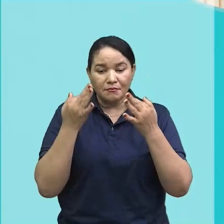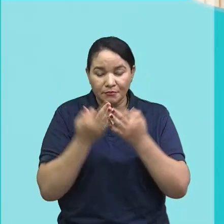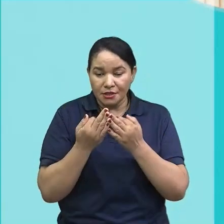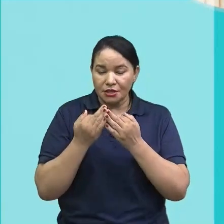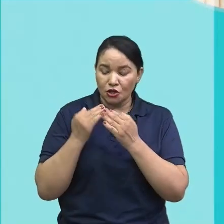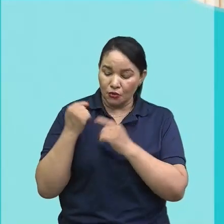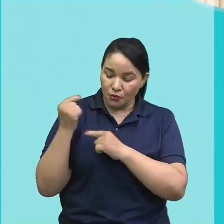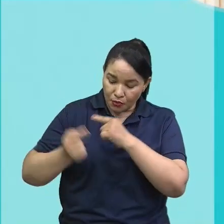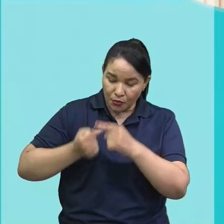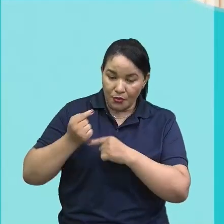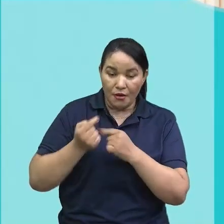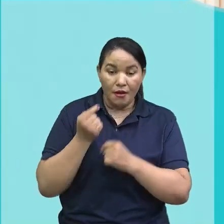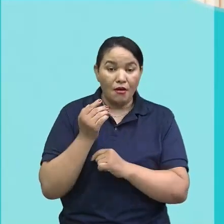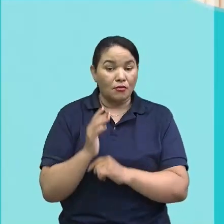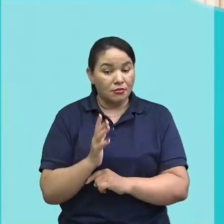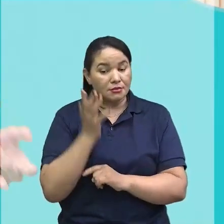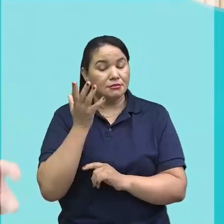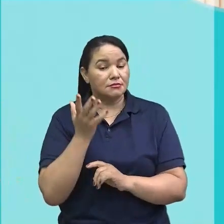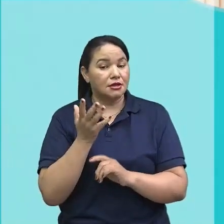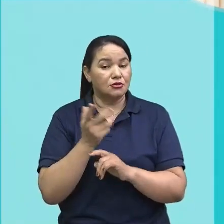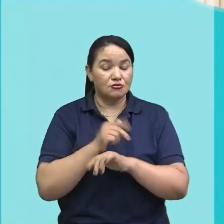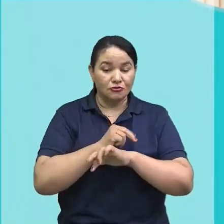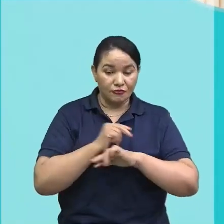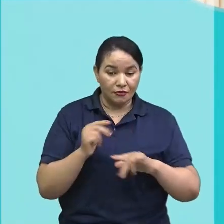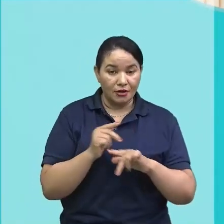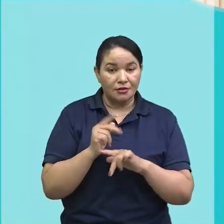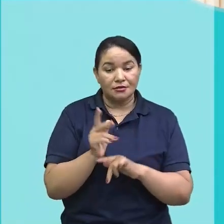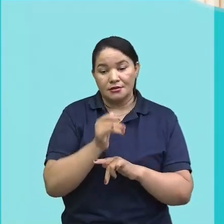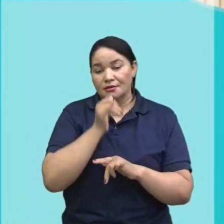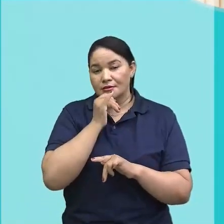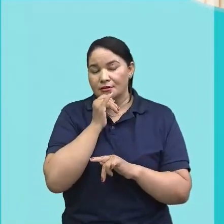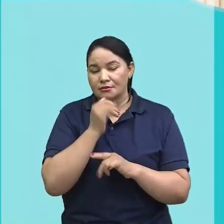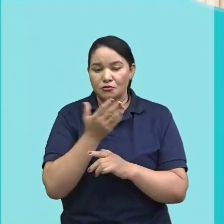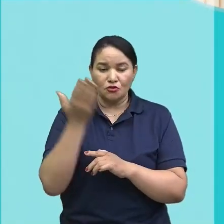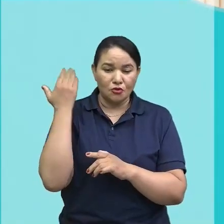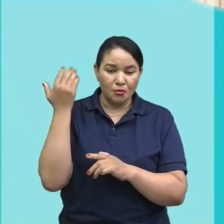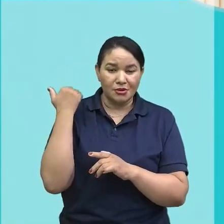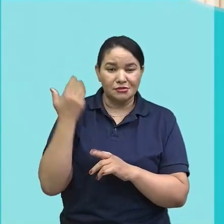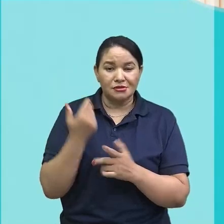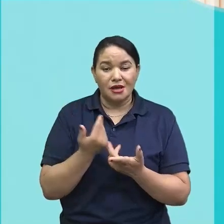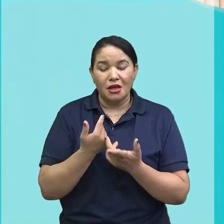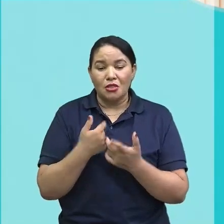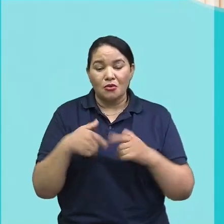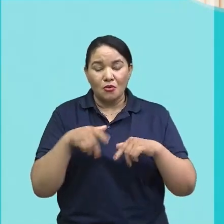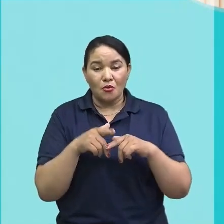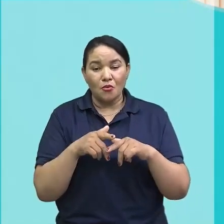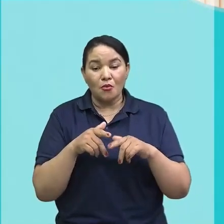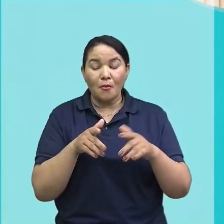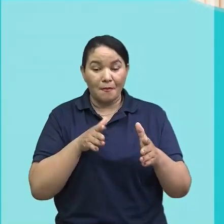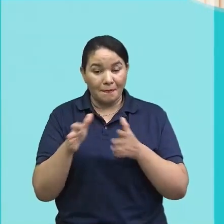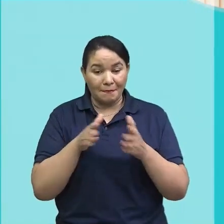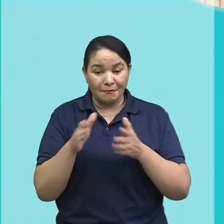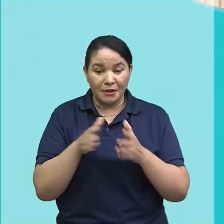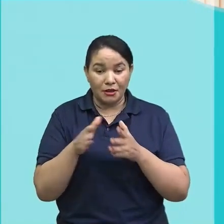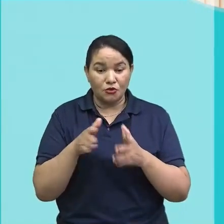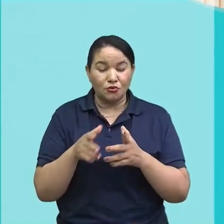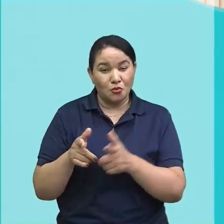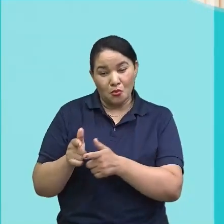passaram por alguma situação. Quando você olha a história do cangaço, você vai perceber a questão também